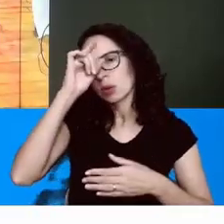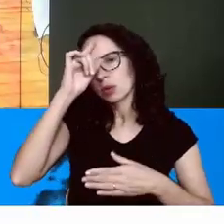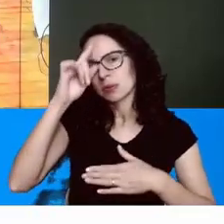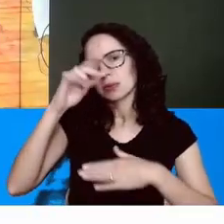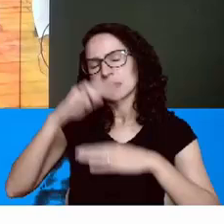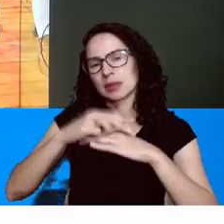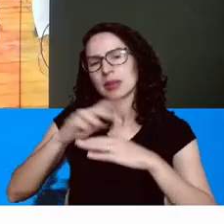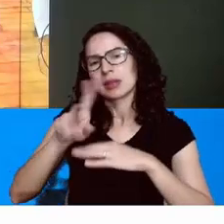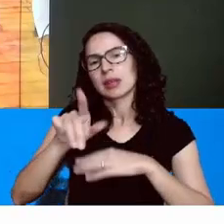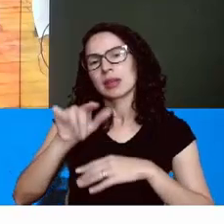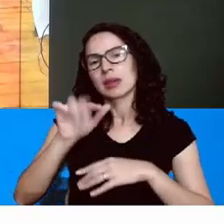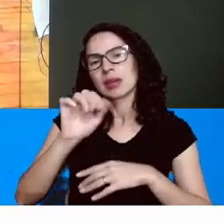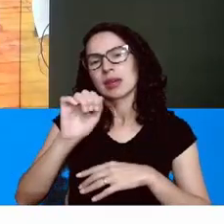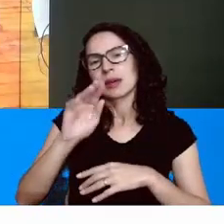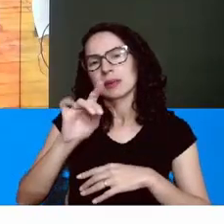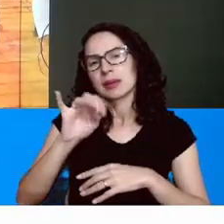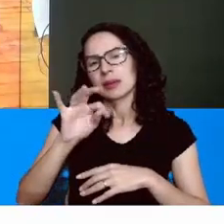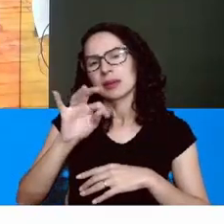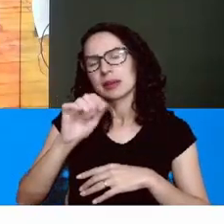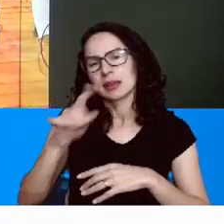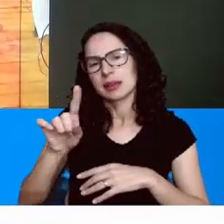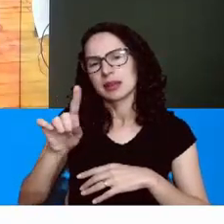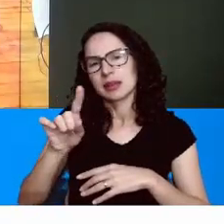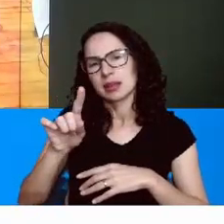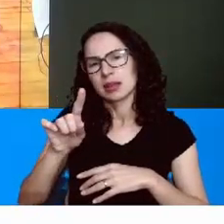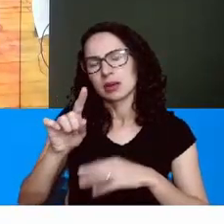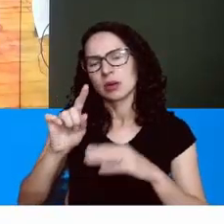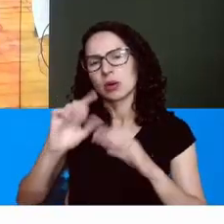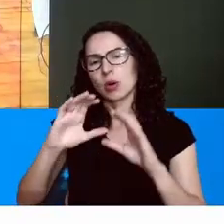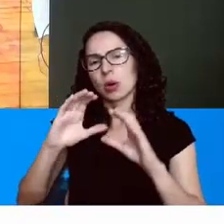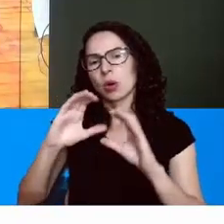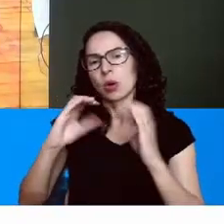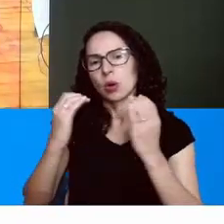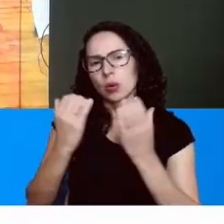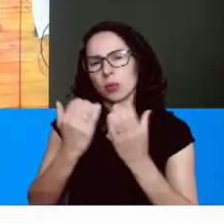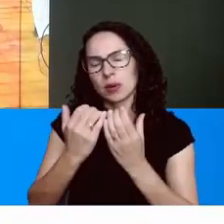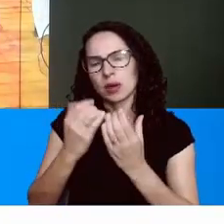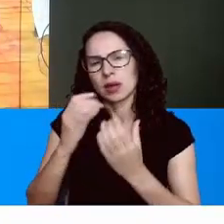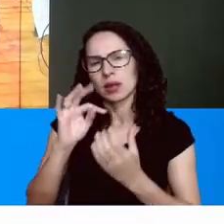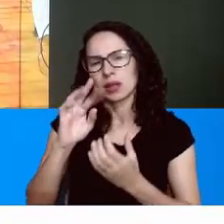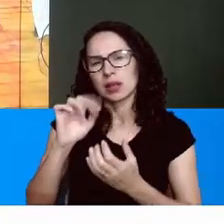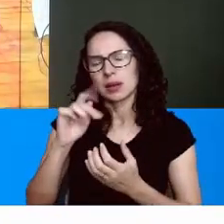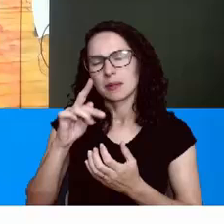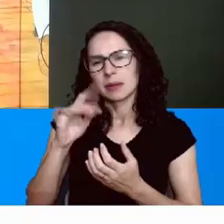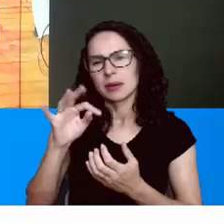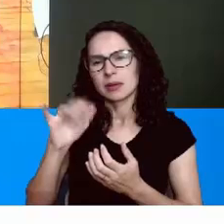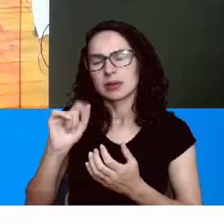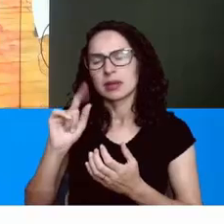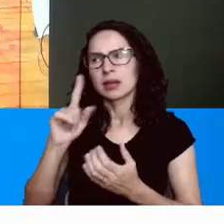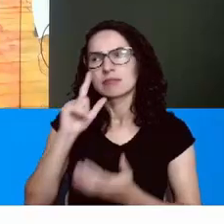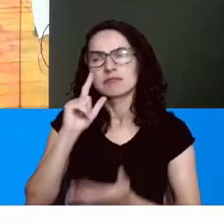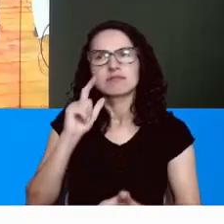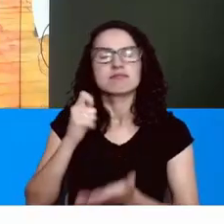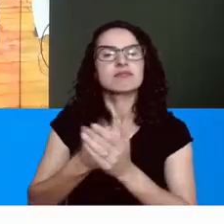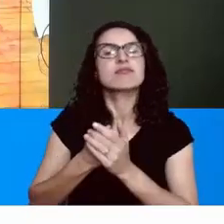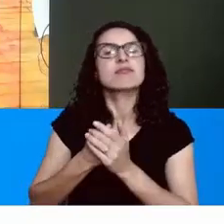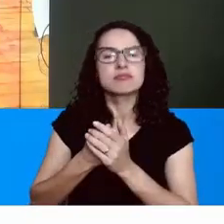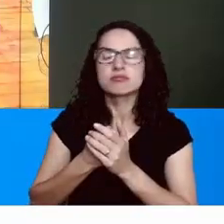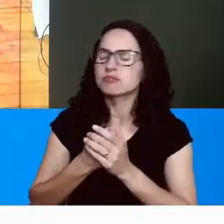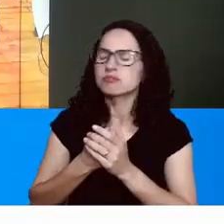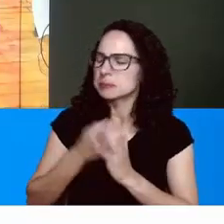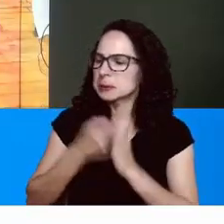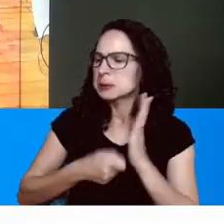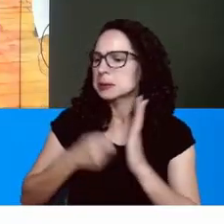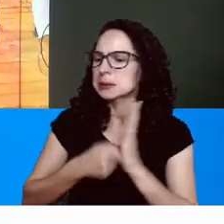reabilitação, comunidade terapêutica DC9, ele decide enfrentar seus demônios escrevendo